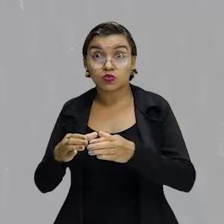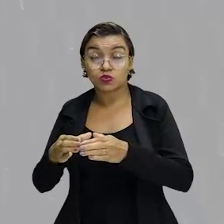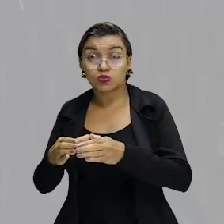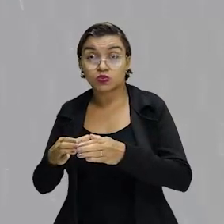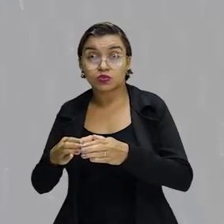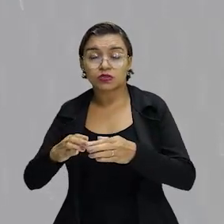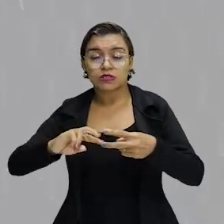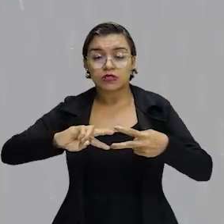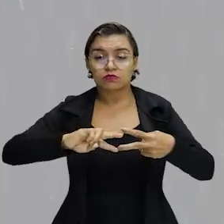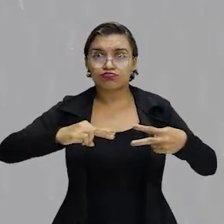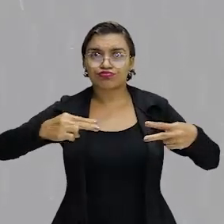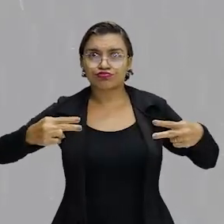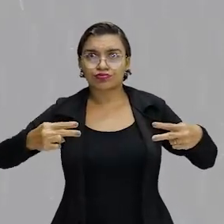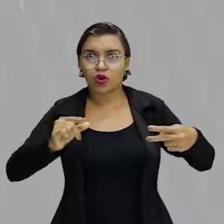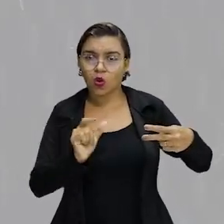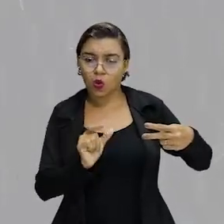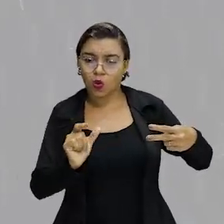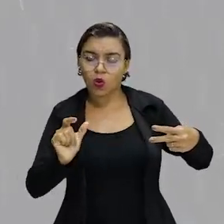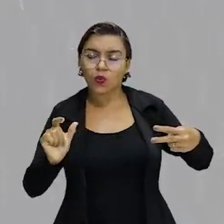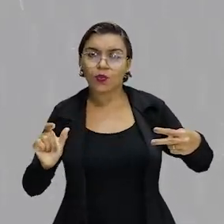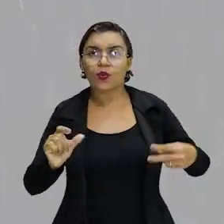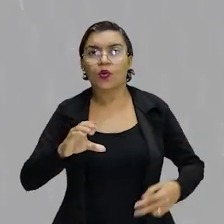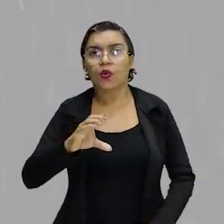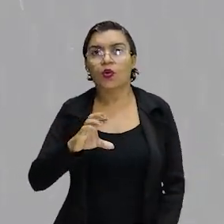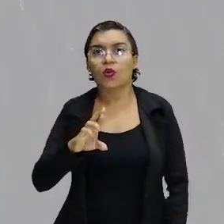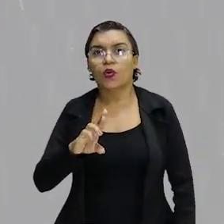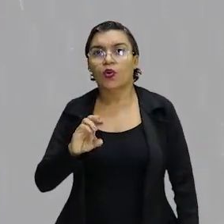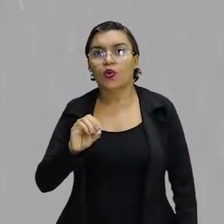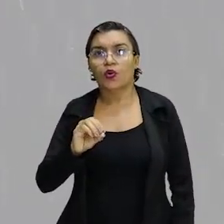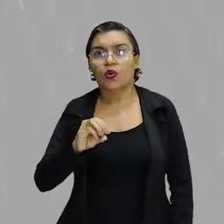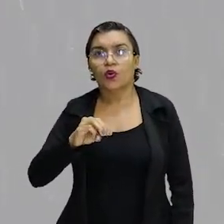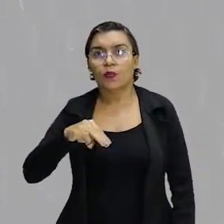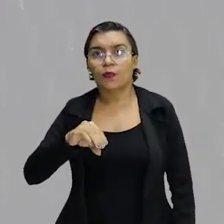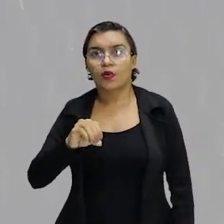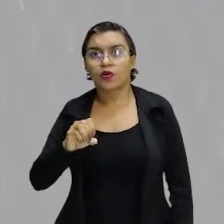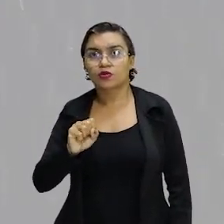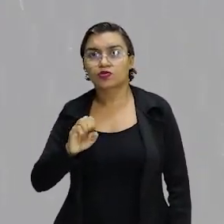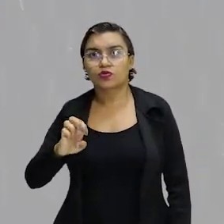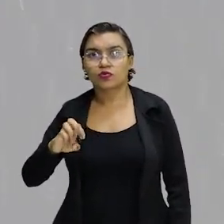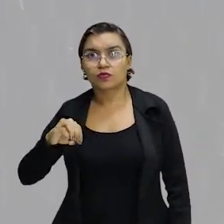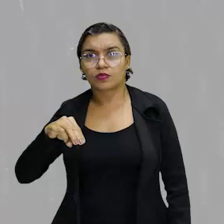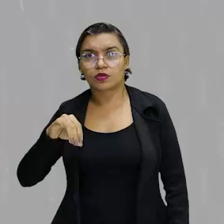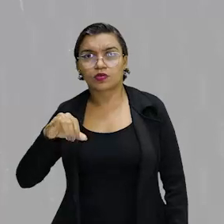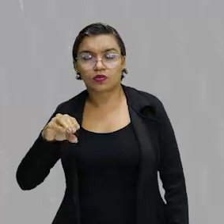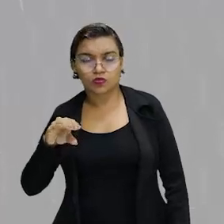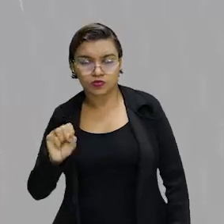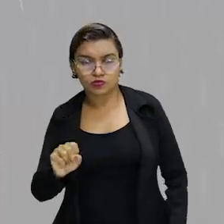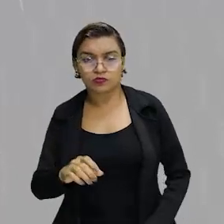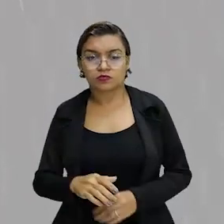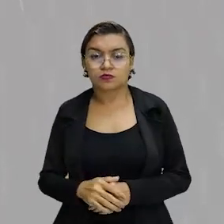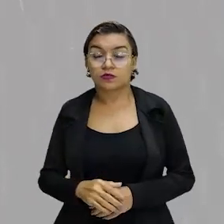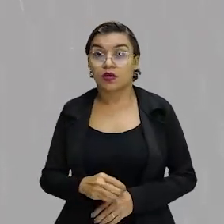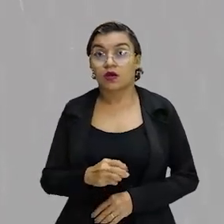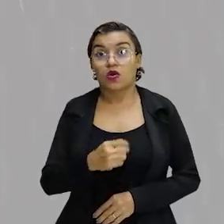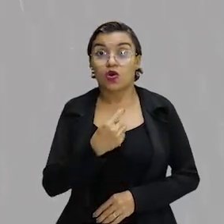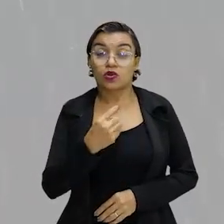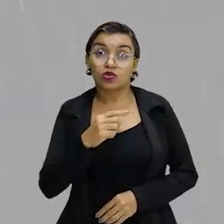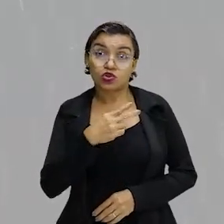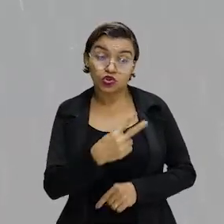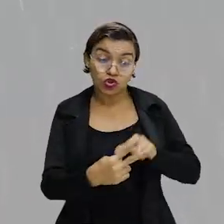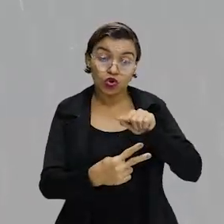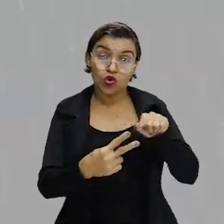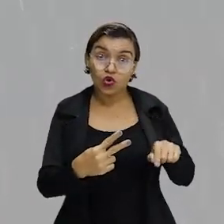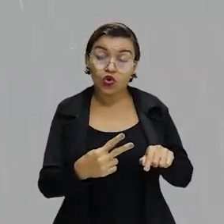cromossômicos. Nós sabemos que esses conjuntos cromossômicos podem ser 2, se o indivíduo for diploide, ou 1, se o